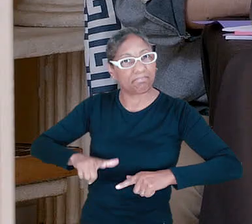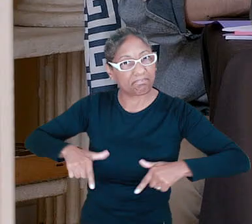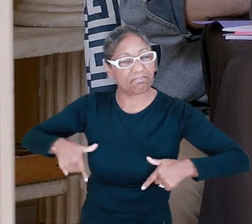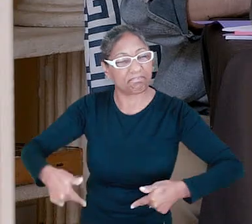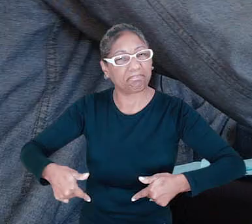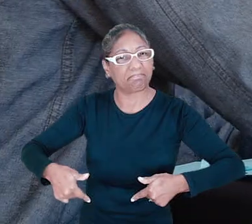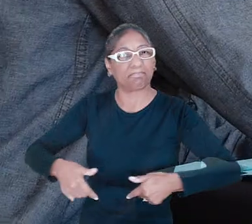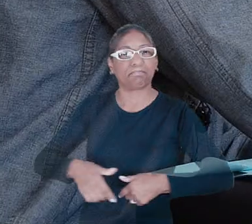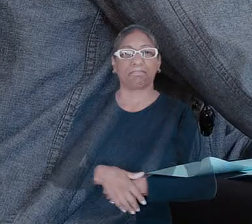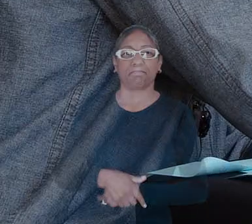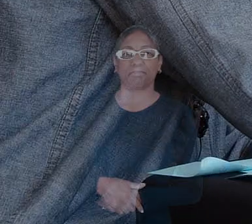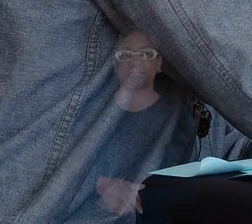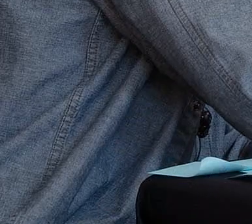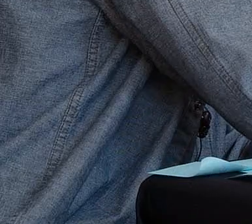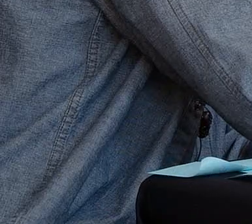processo ativamente.